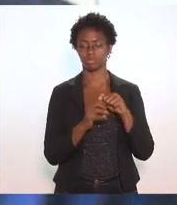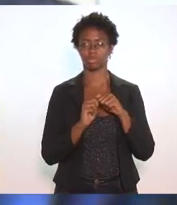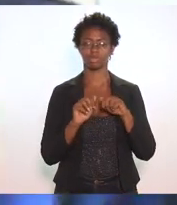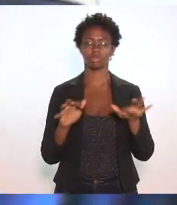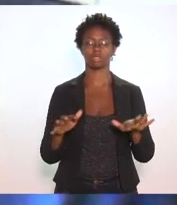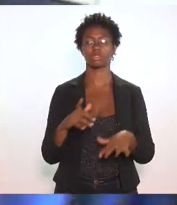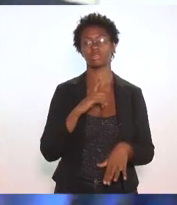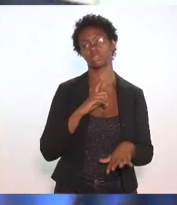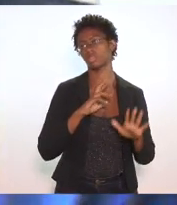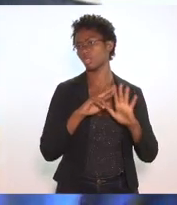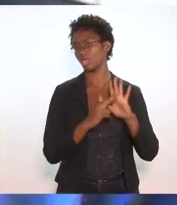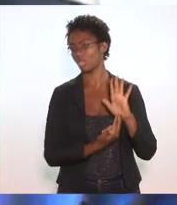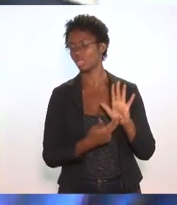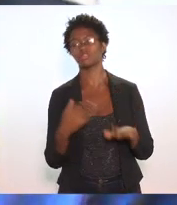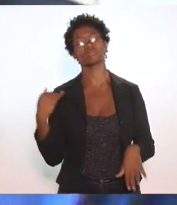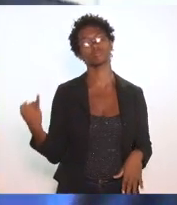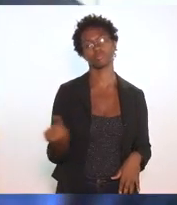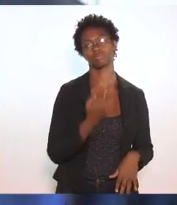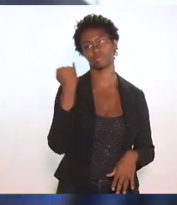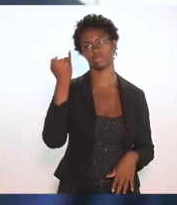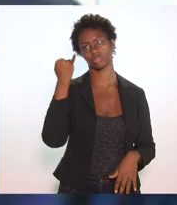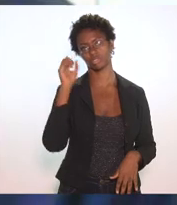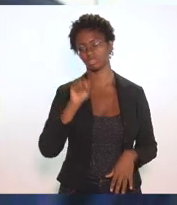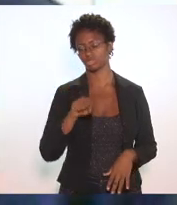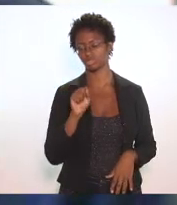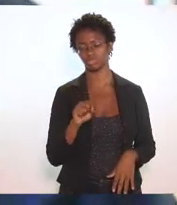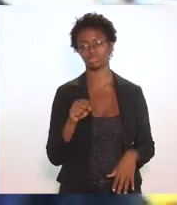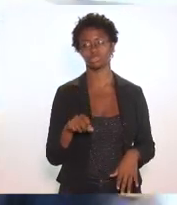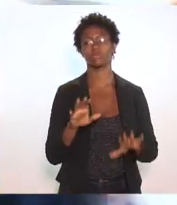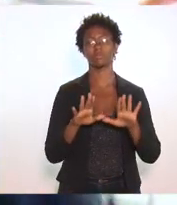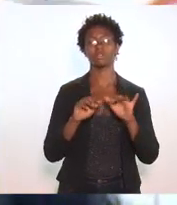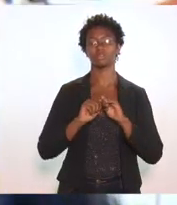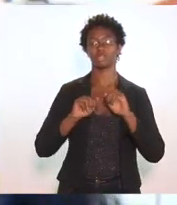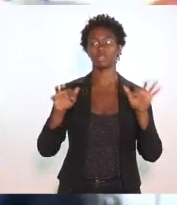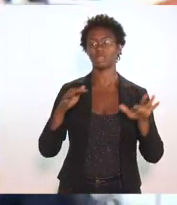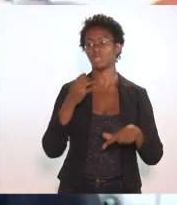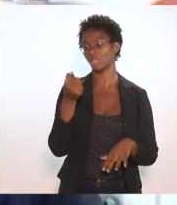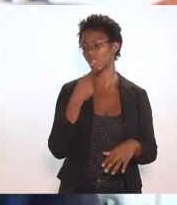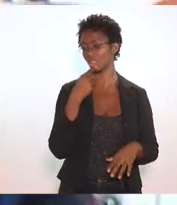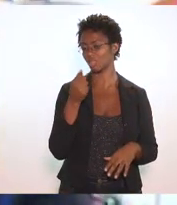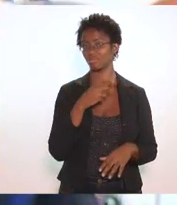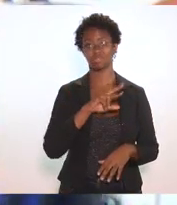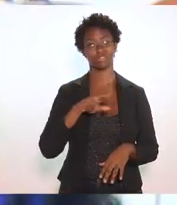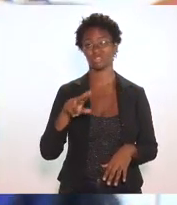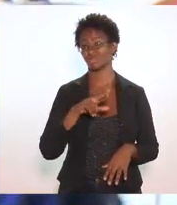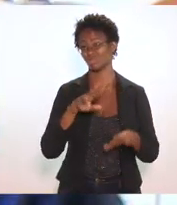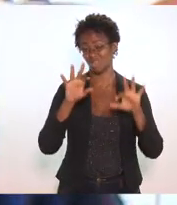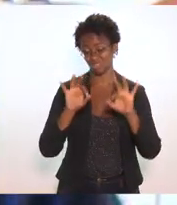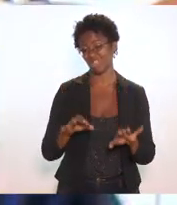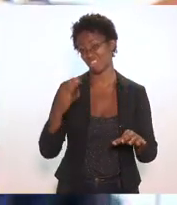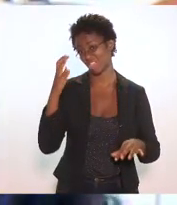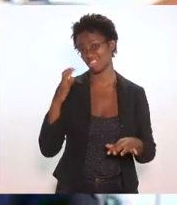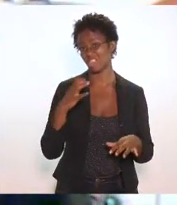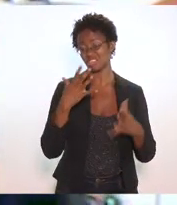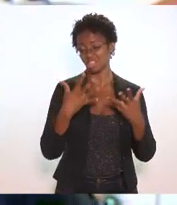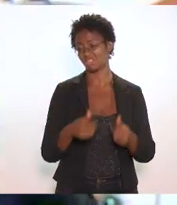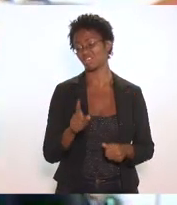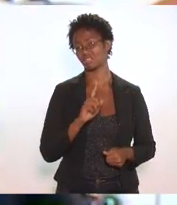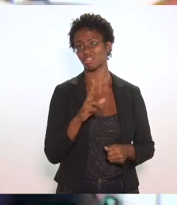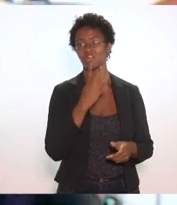são importantes, se propaga medicamentos que não têm eficácia comprovada, se levanta